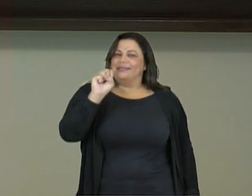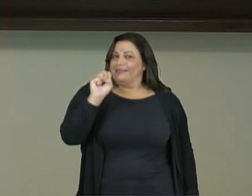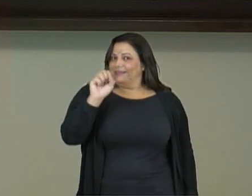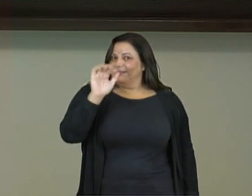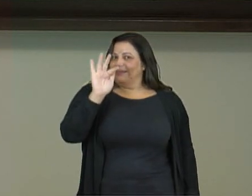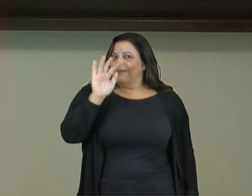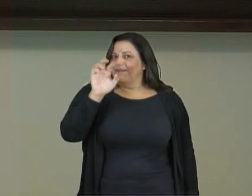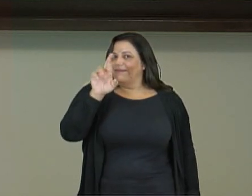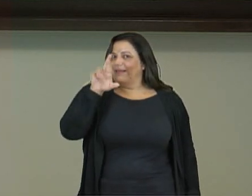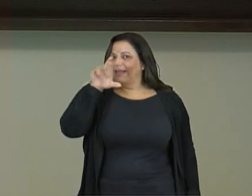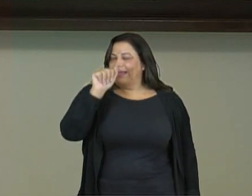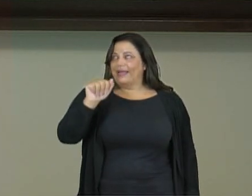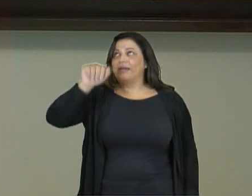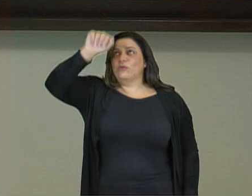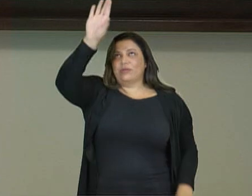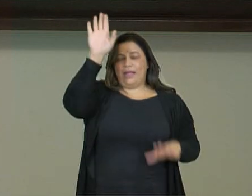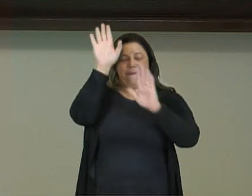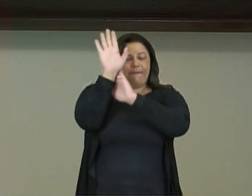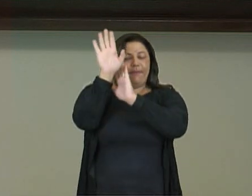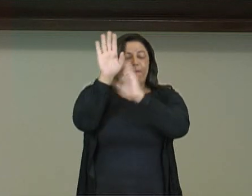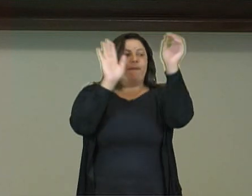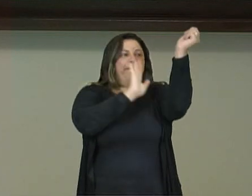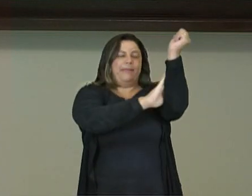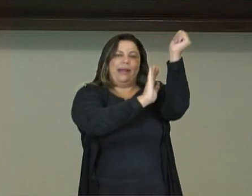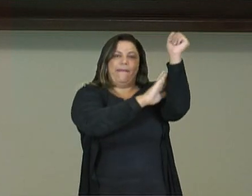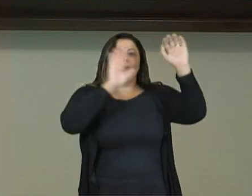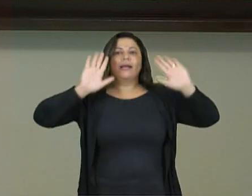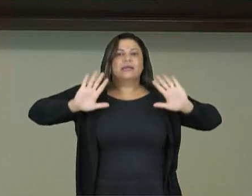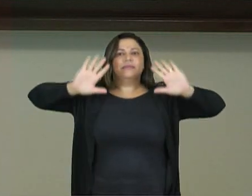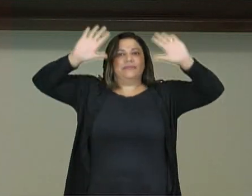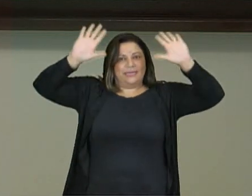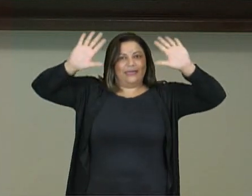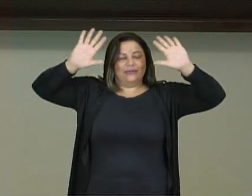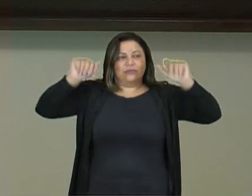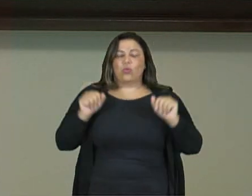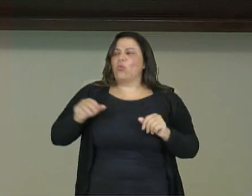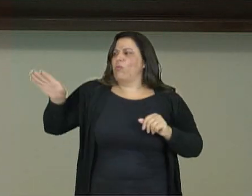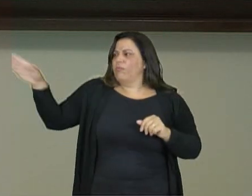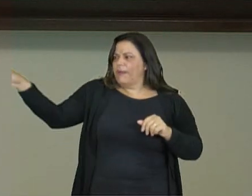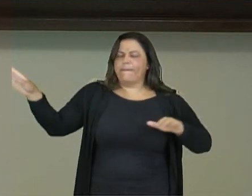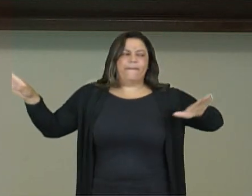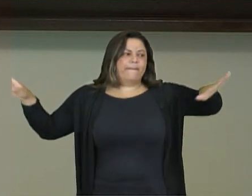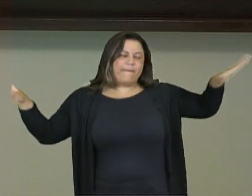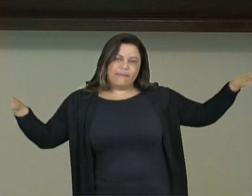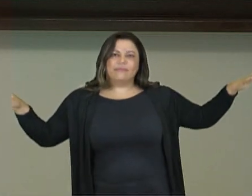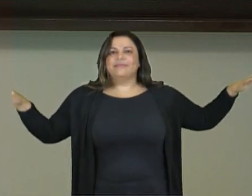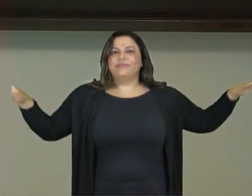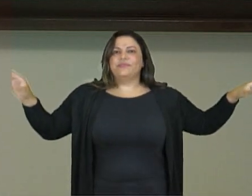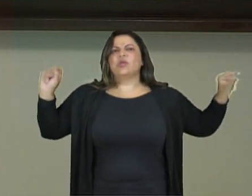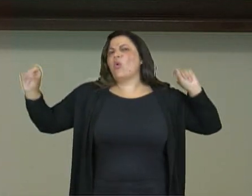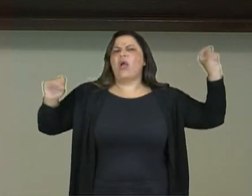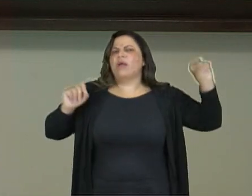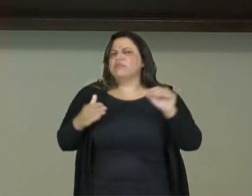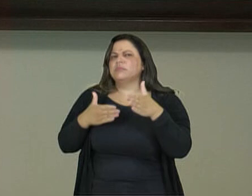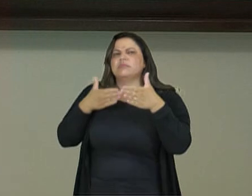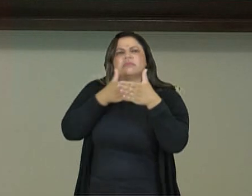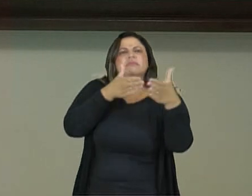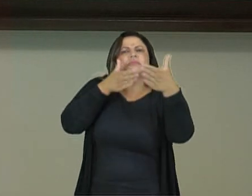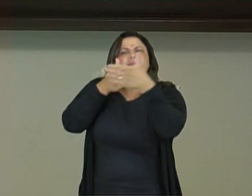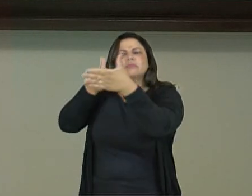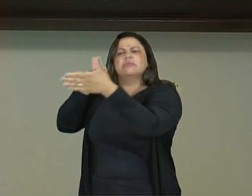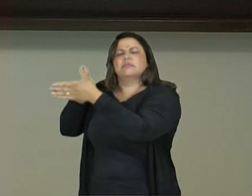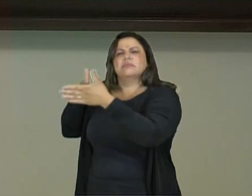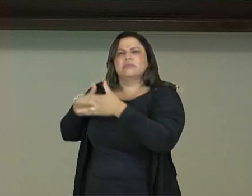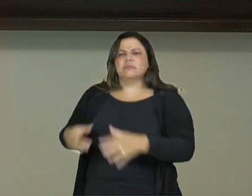para cima, quando eu quando eu me mexo para os lados. Então, quais são esses meus limites ao redor do